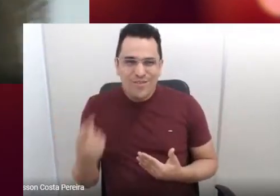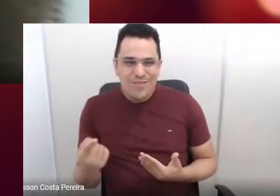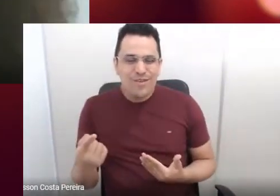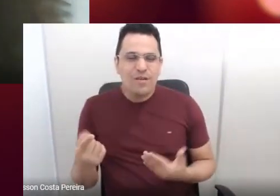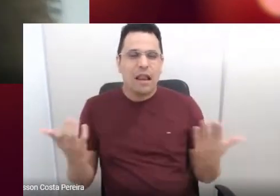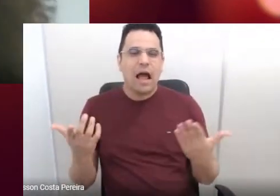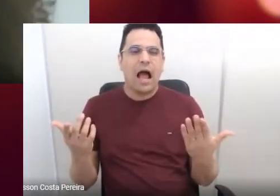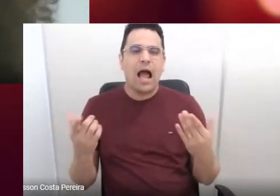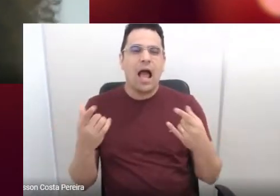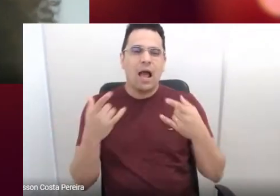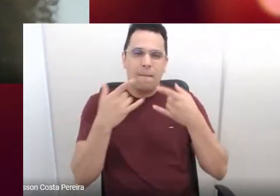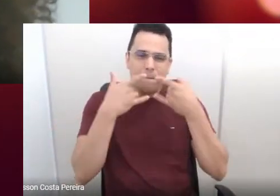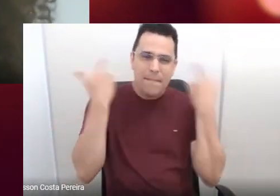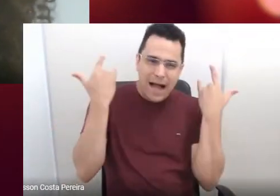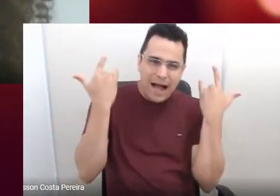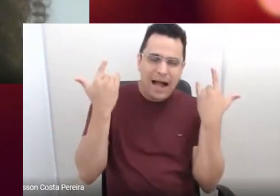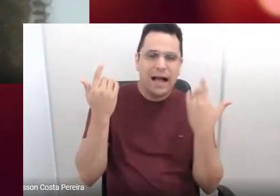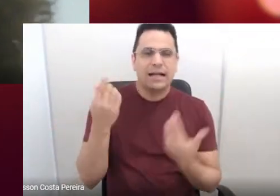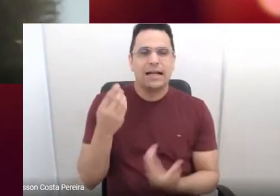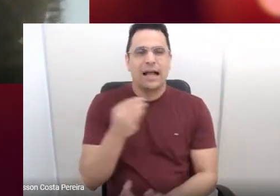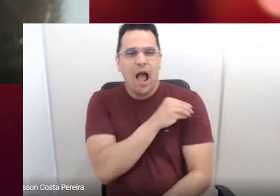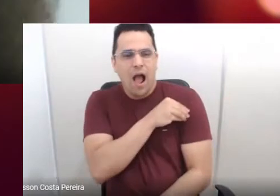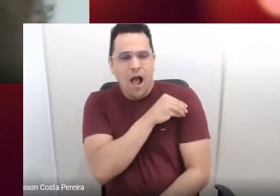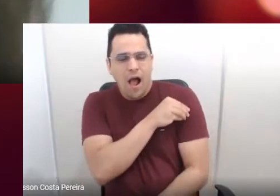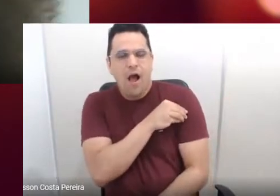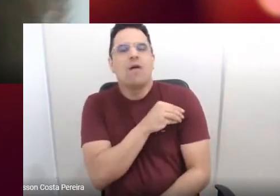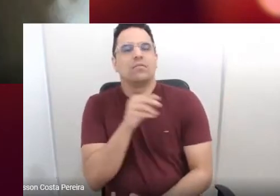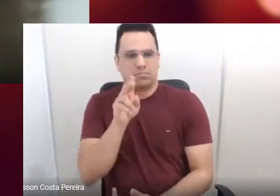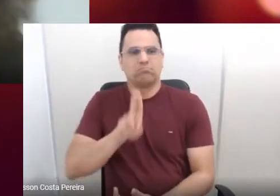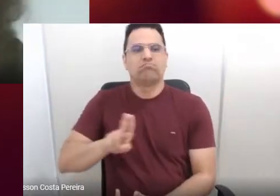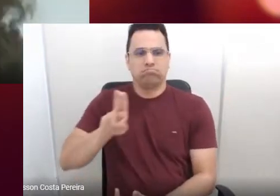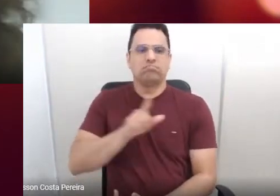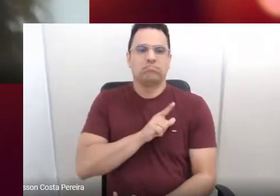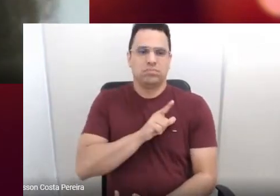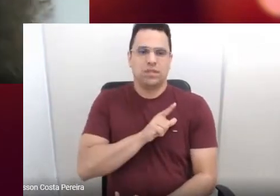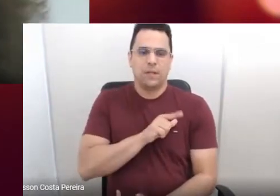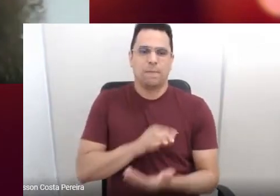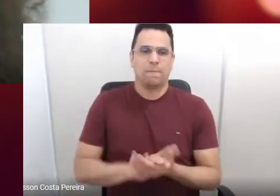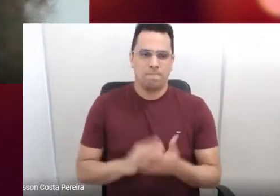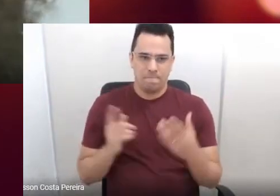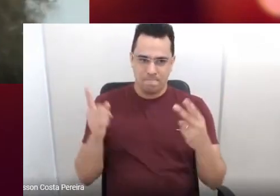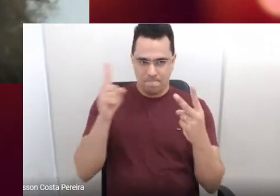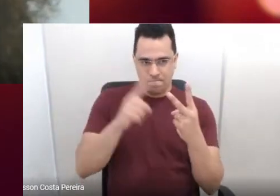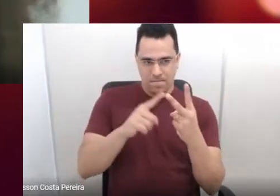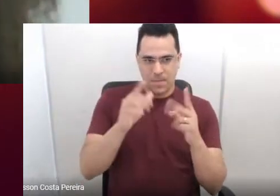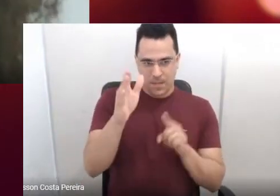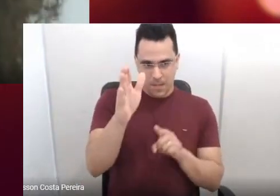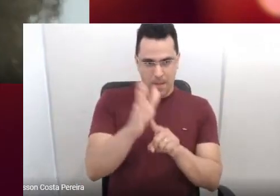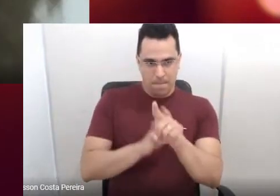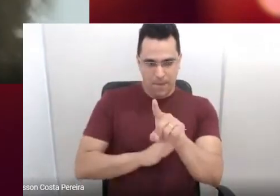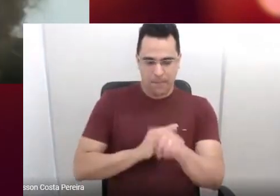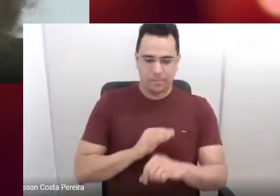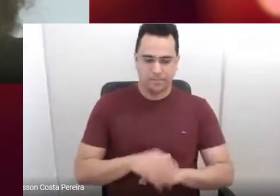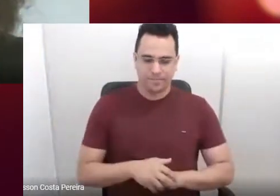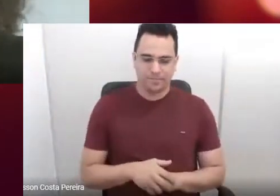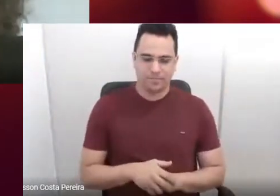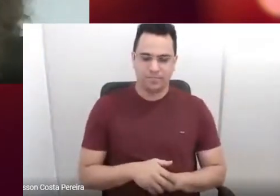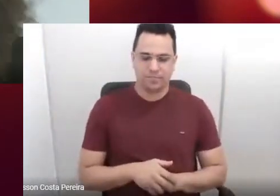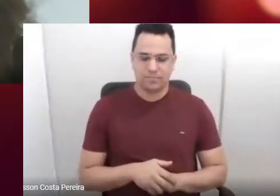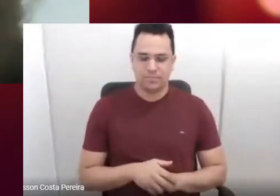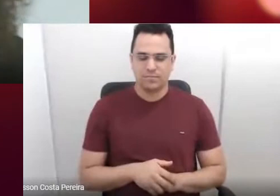mostrou inicialmente, antes da gente estar aqui gravando. Então, tá, vou passar para a segunda questão, tá